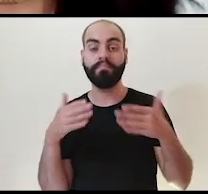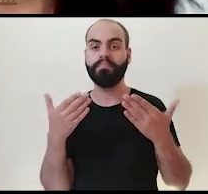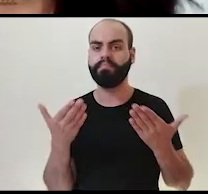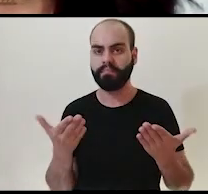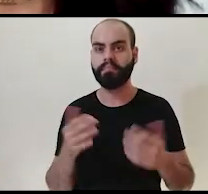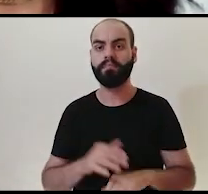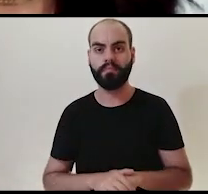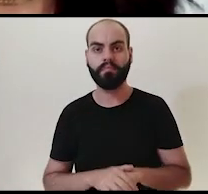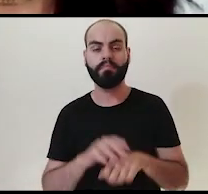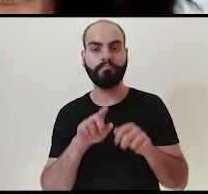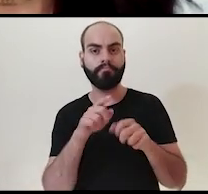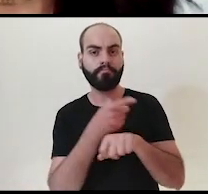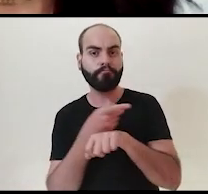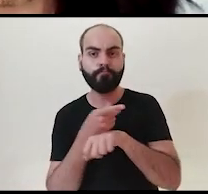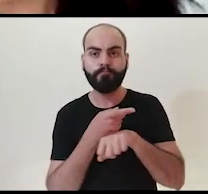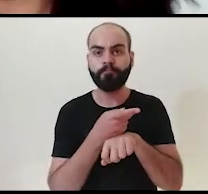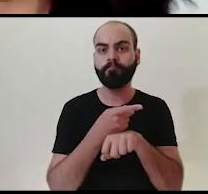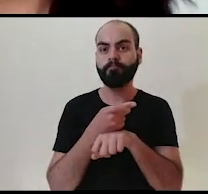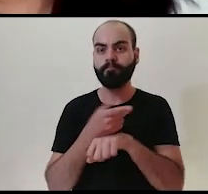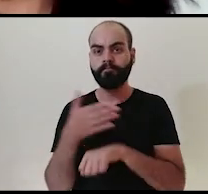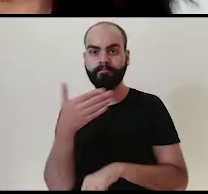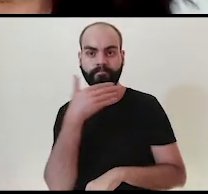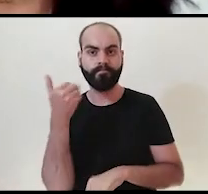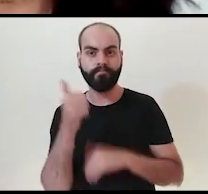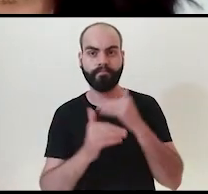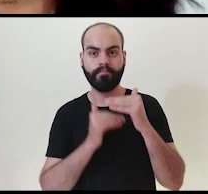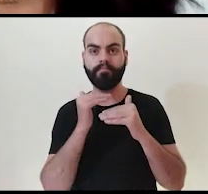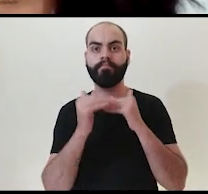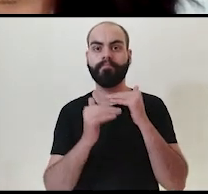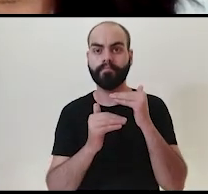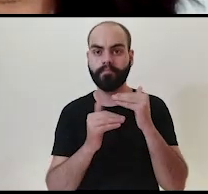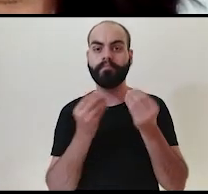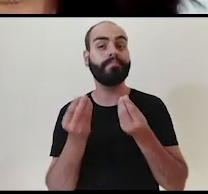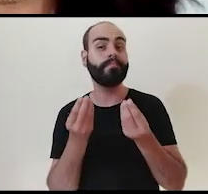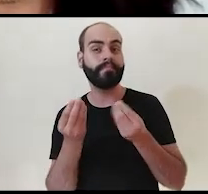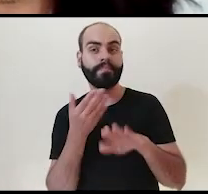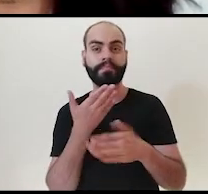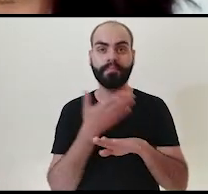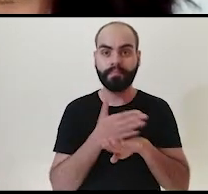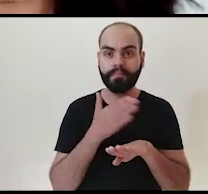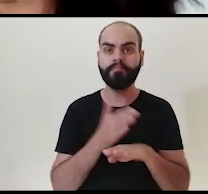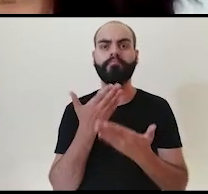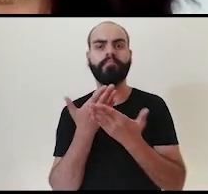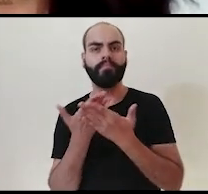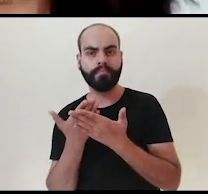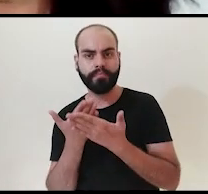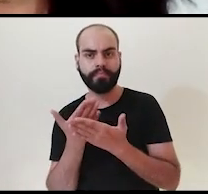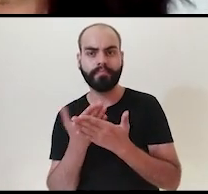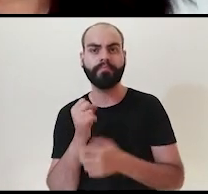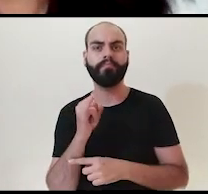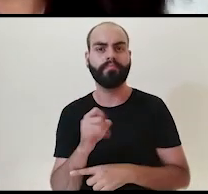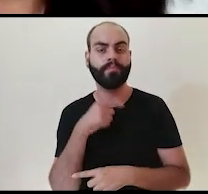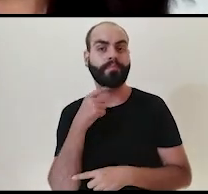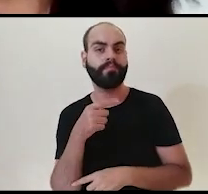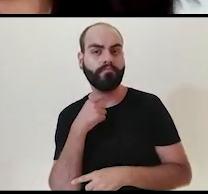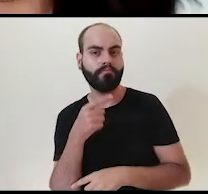Então, buscar realmente se aprimorar através do treino, através do estudo, né? Se tiver alguma dúvida aí,